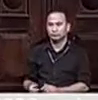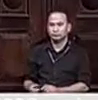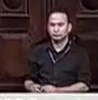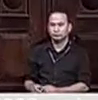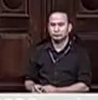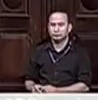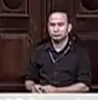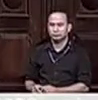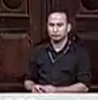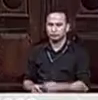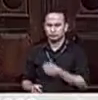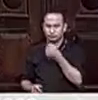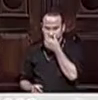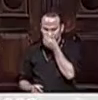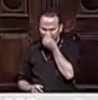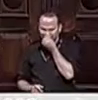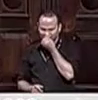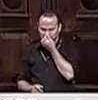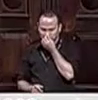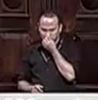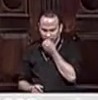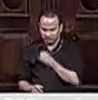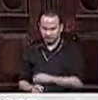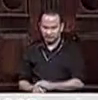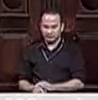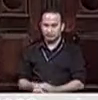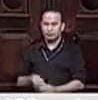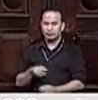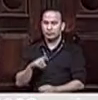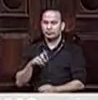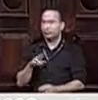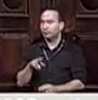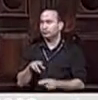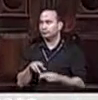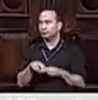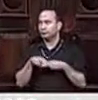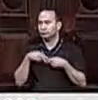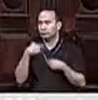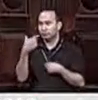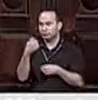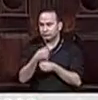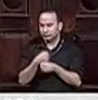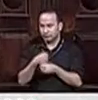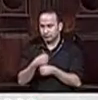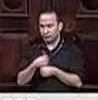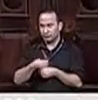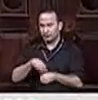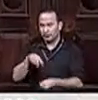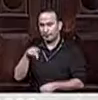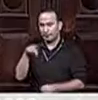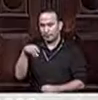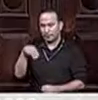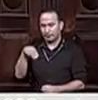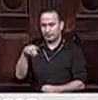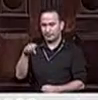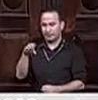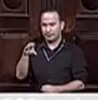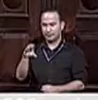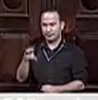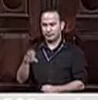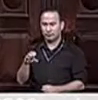liquidada, despesa primária liquidada, pela variação de 2 anos do INPC, 2015